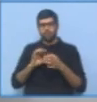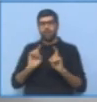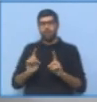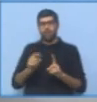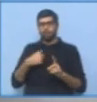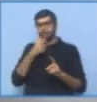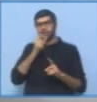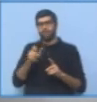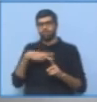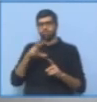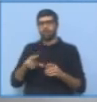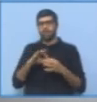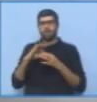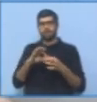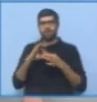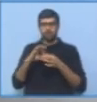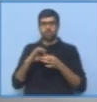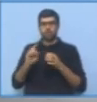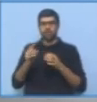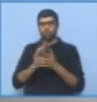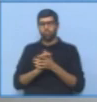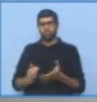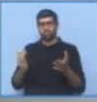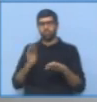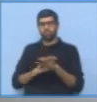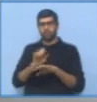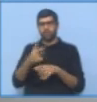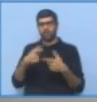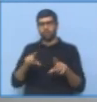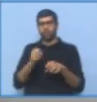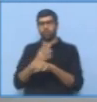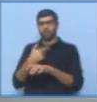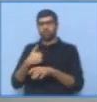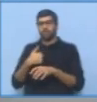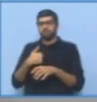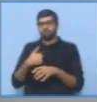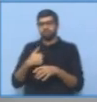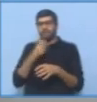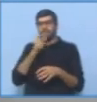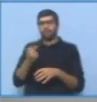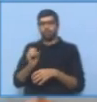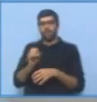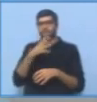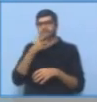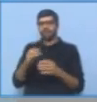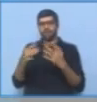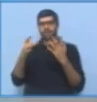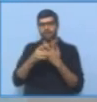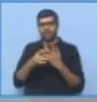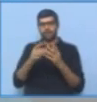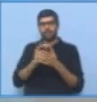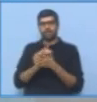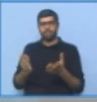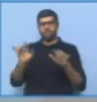é uma palavra muito portuguesa, a aliança no sentido do casamento, porque outras línguas não têm essa palavra, dizem o anel de casamento ou outra